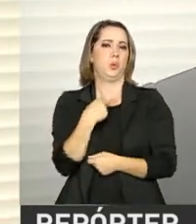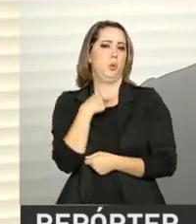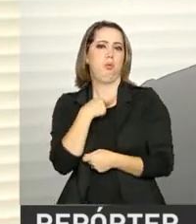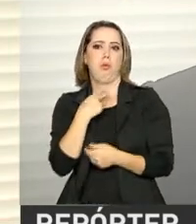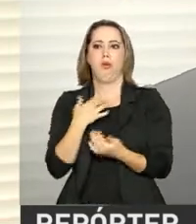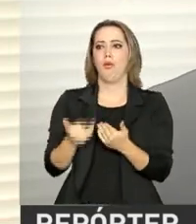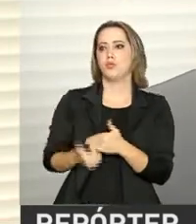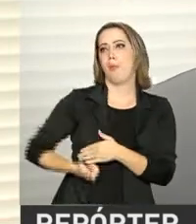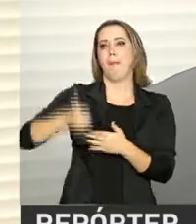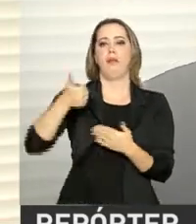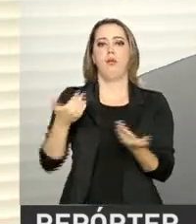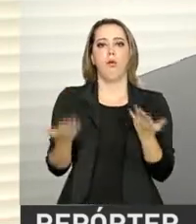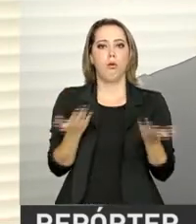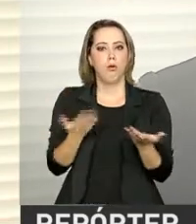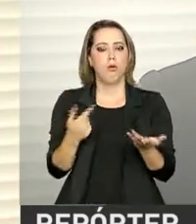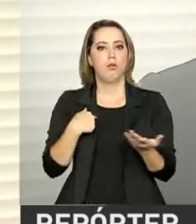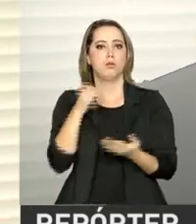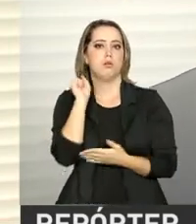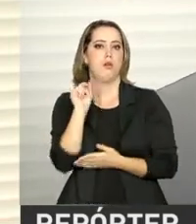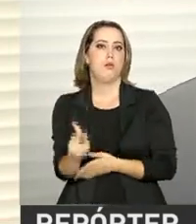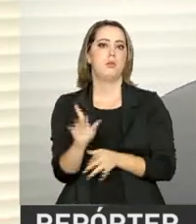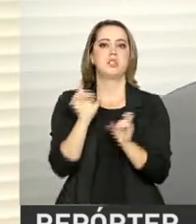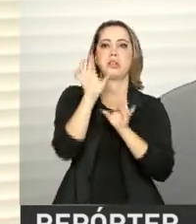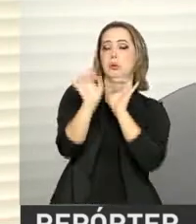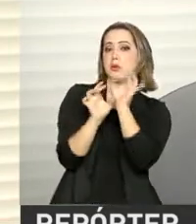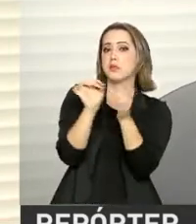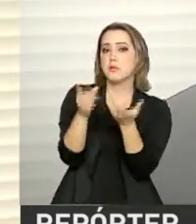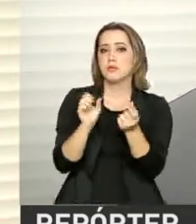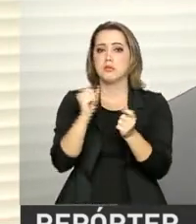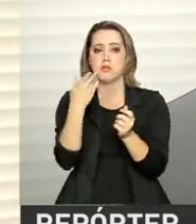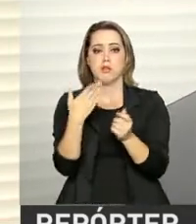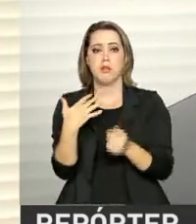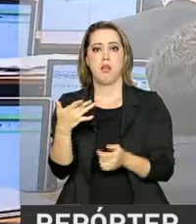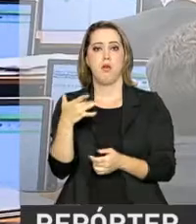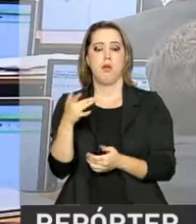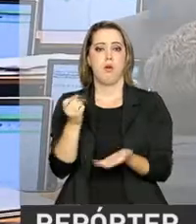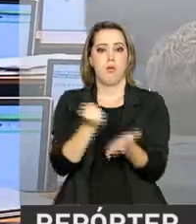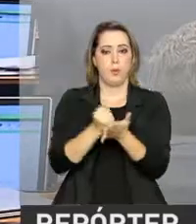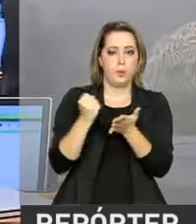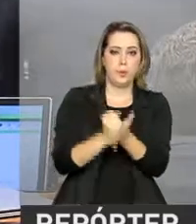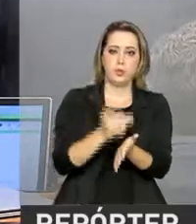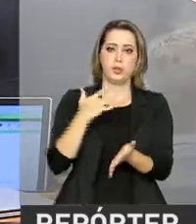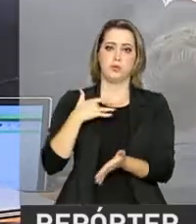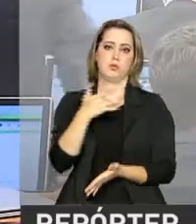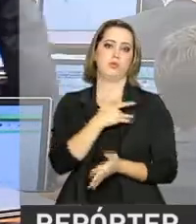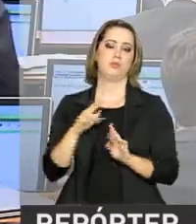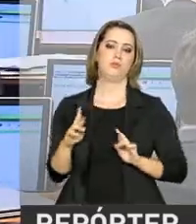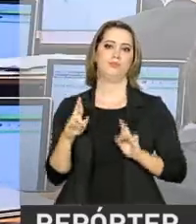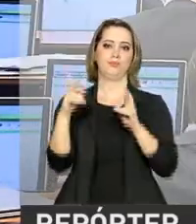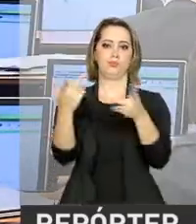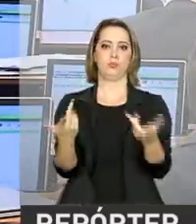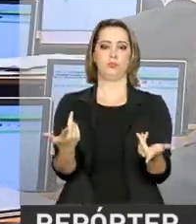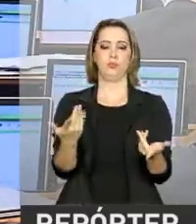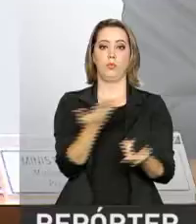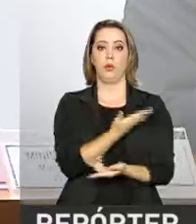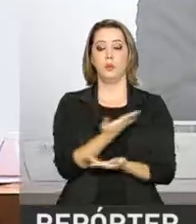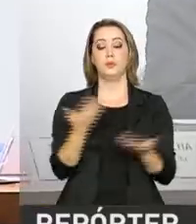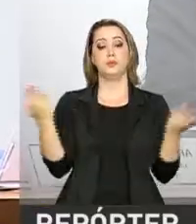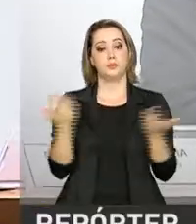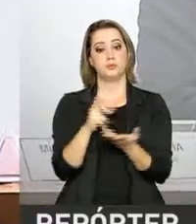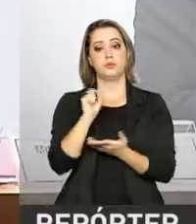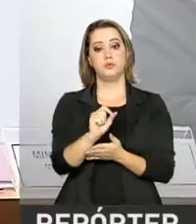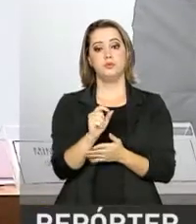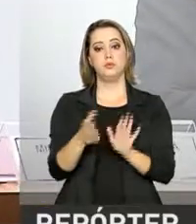algum tipo de privilégio com uma aposentadoria diferenciada um plano de saúde iniciado agora pela reforma da previdência proposta pelo governo